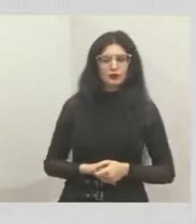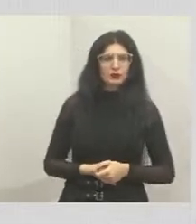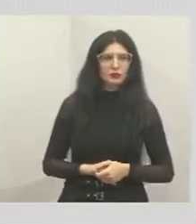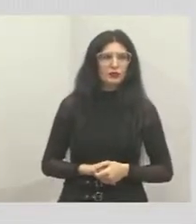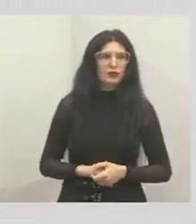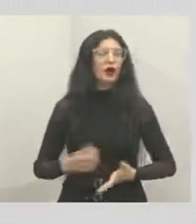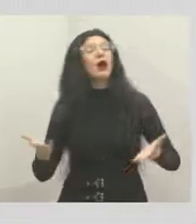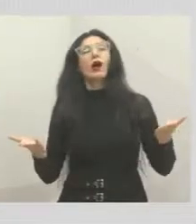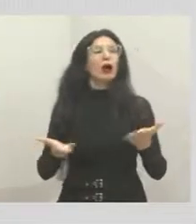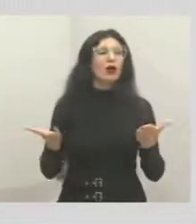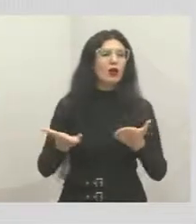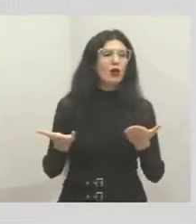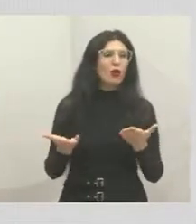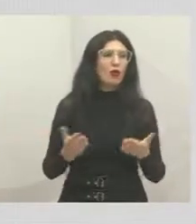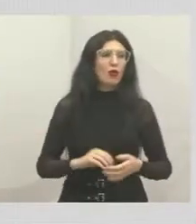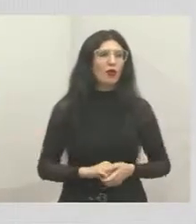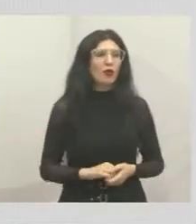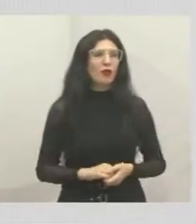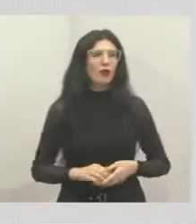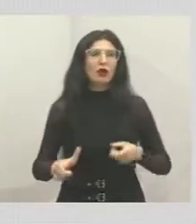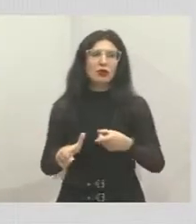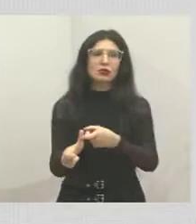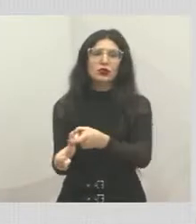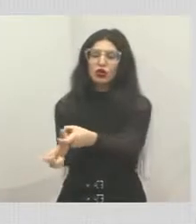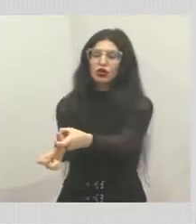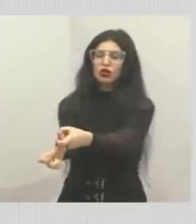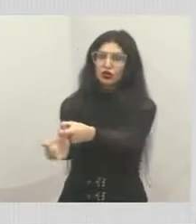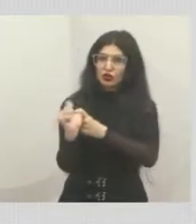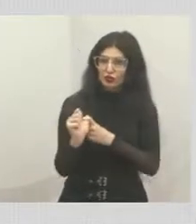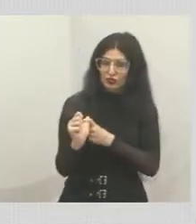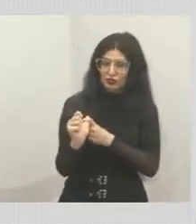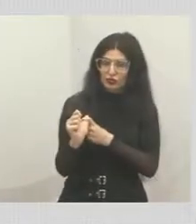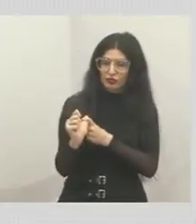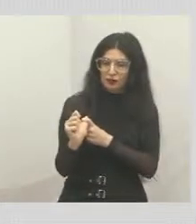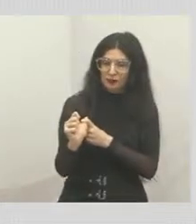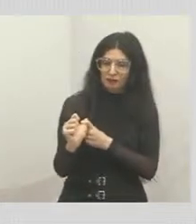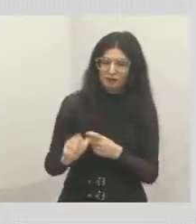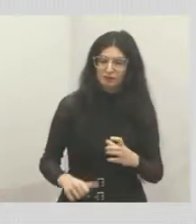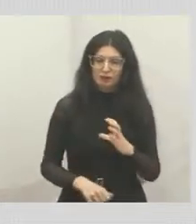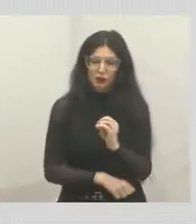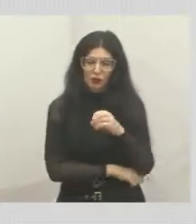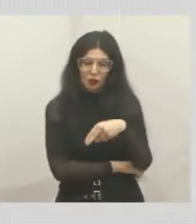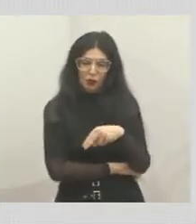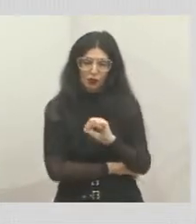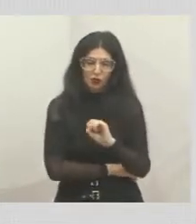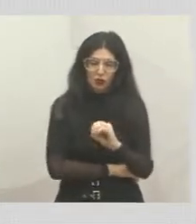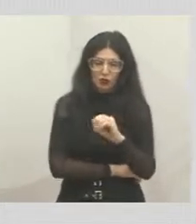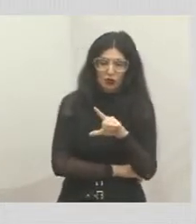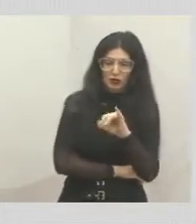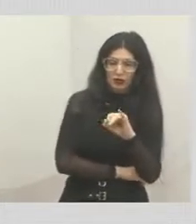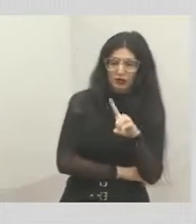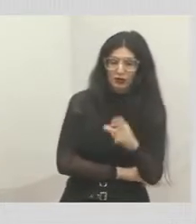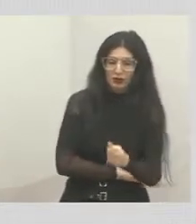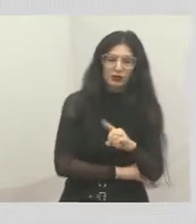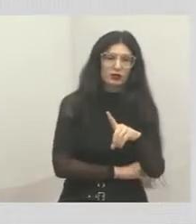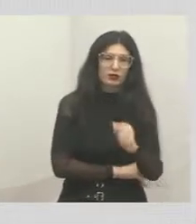Agora vamos falar sobre a dívida consolidada do município, que está na ordem de